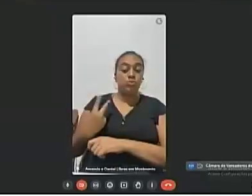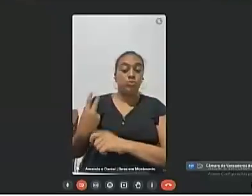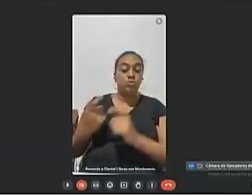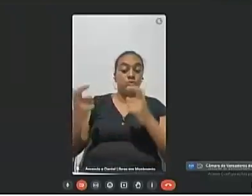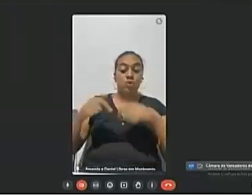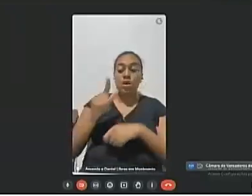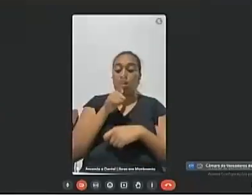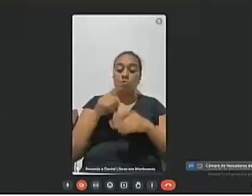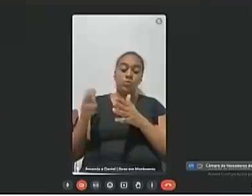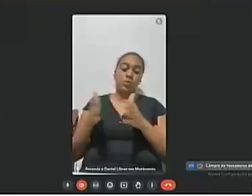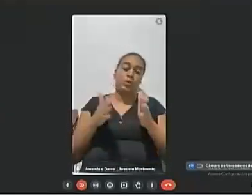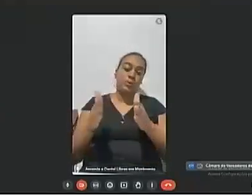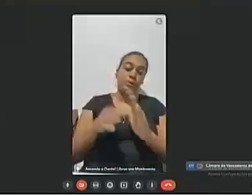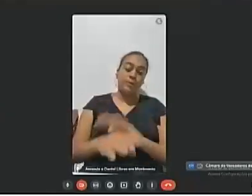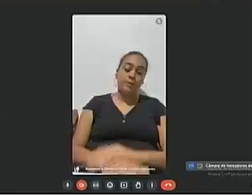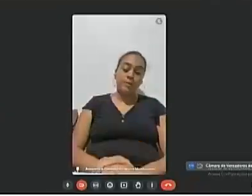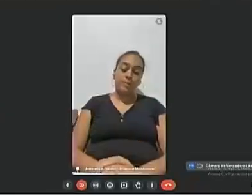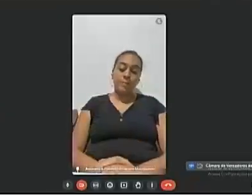caso ali, né?